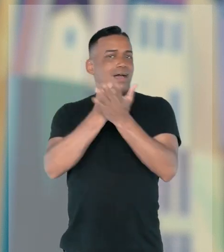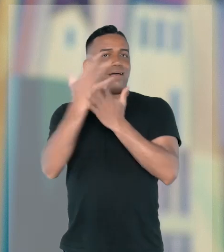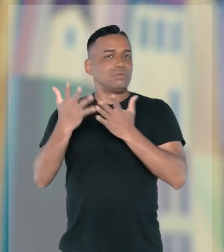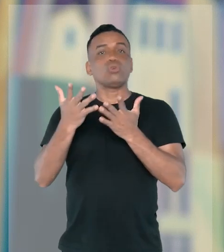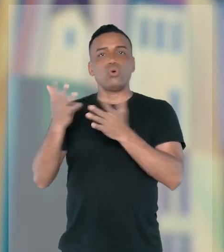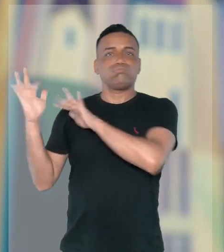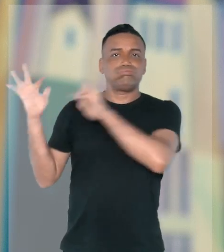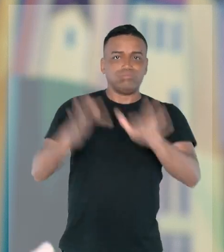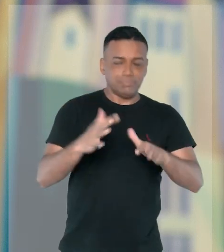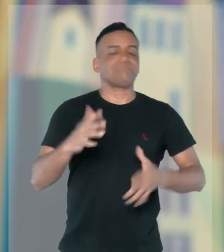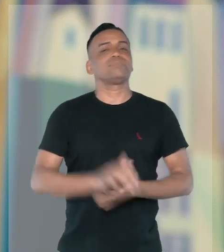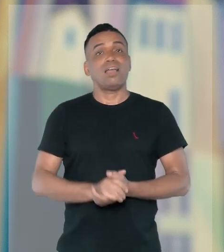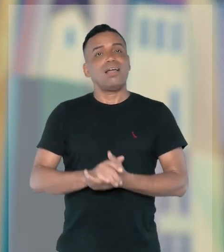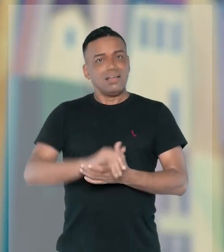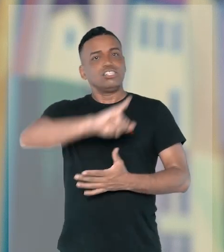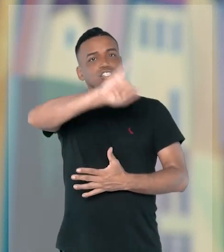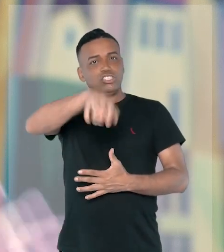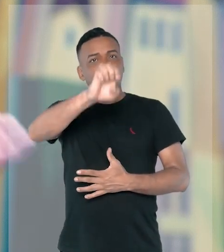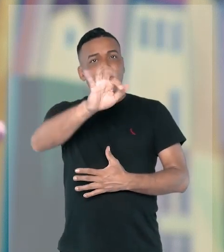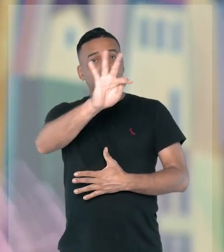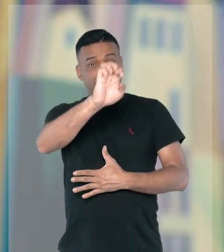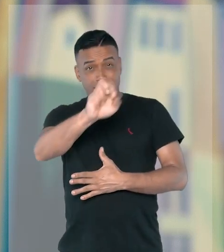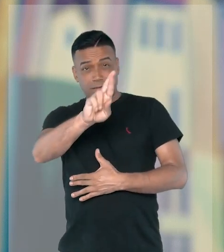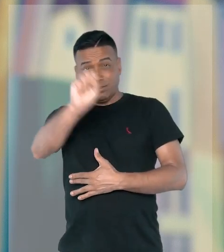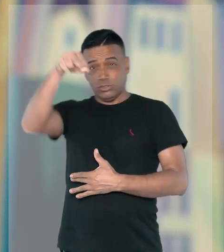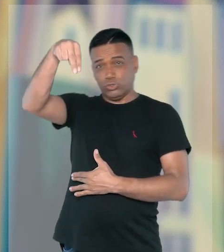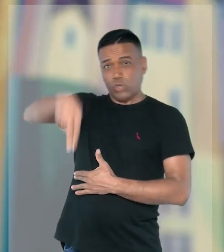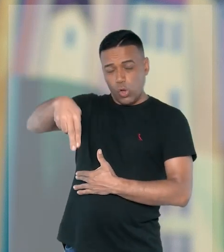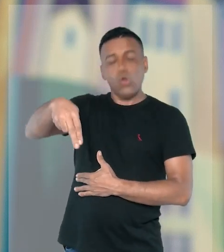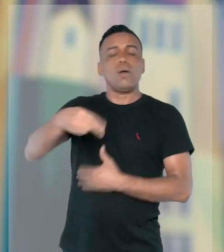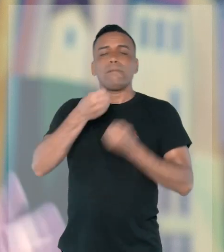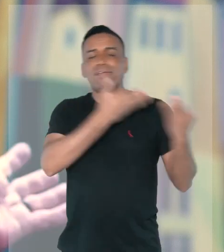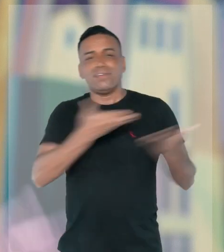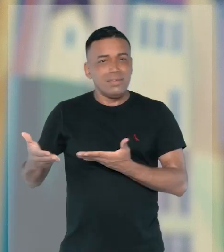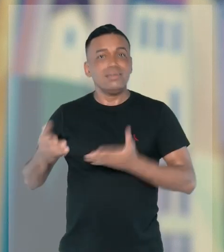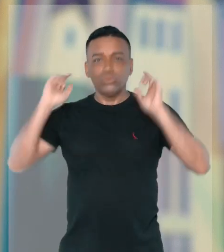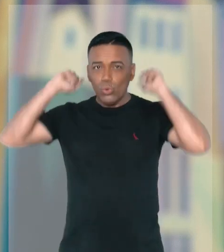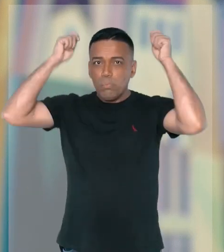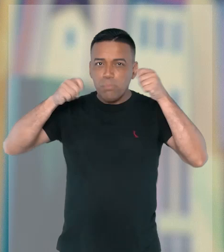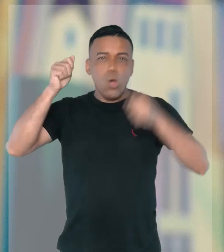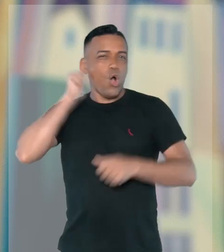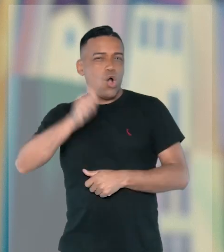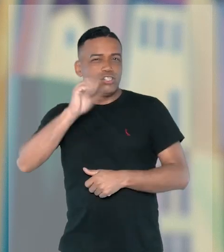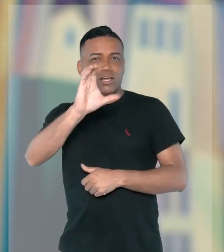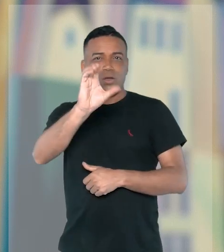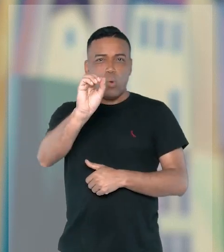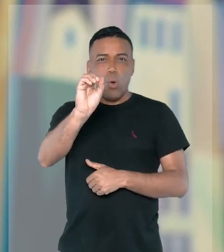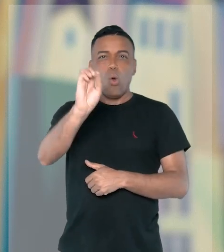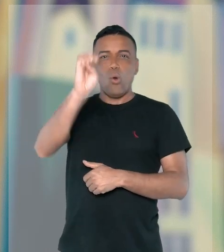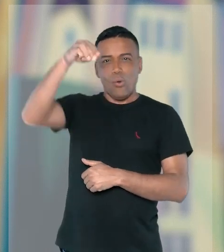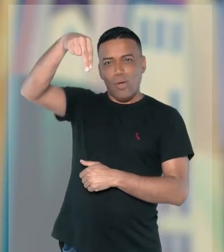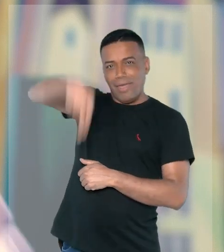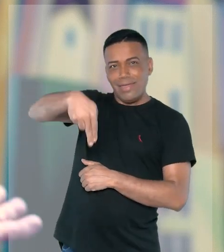vai coordenar, sejam bem-vindos. A Monja Coi, seja bem-vinda. E eu já disse para ela que hoje